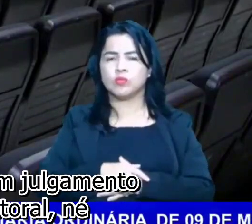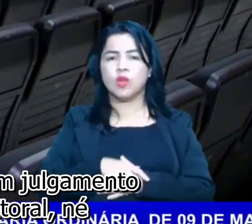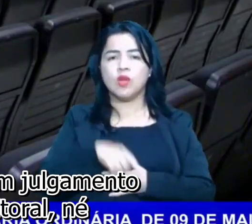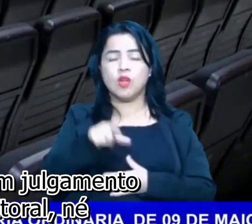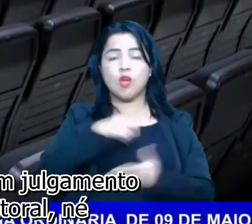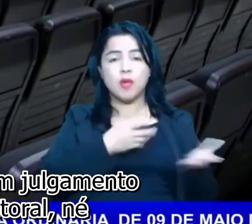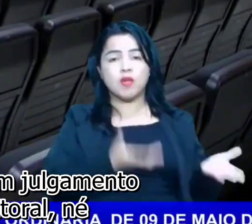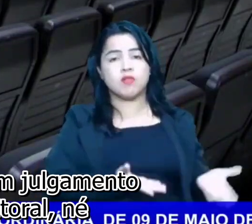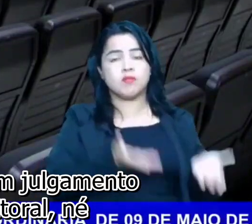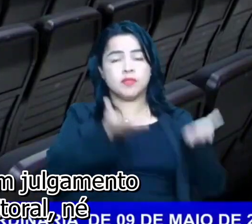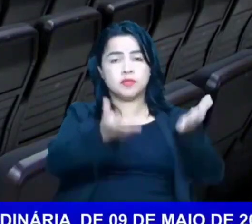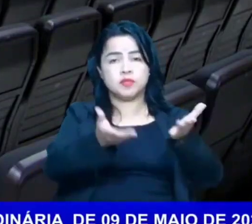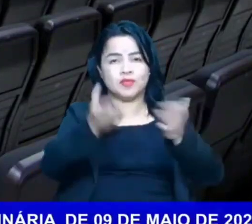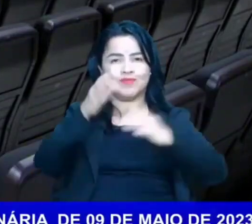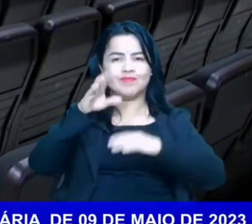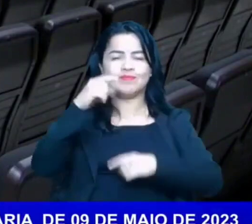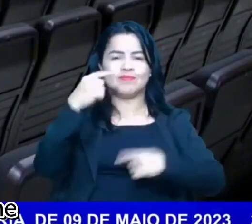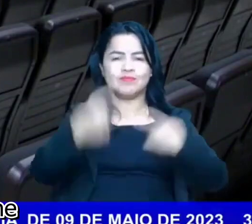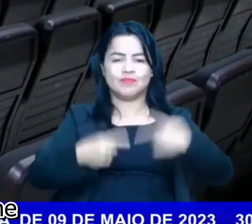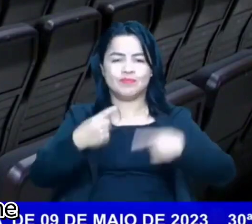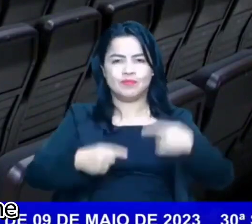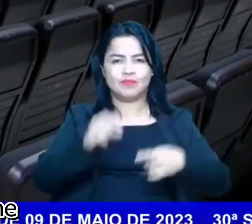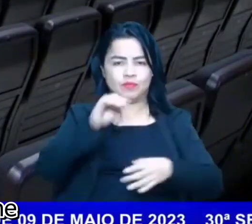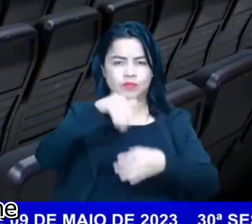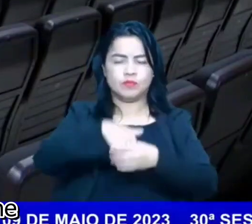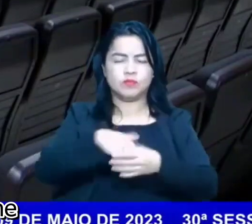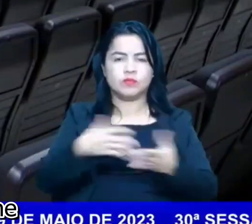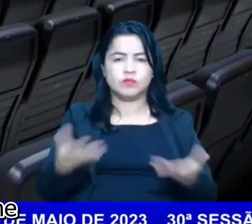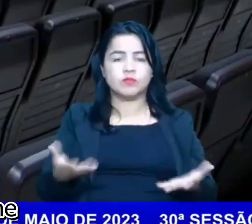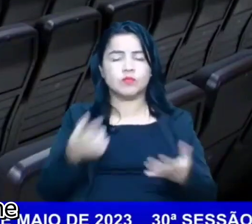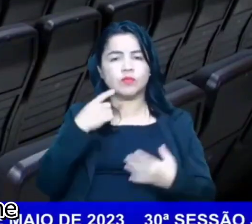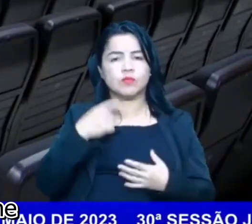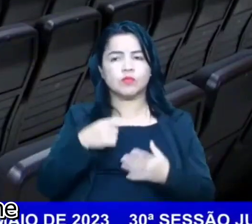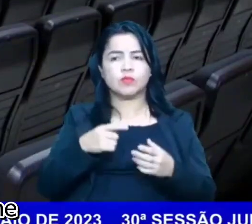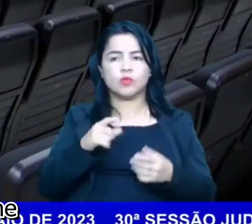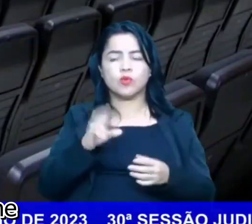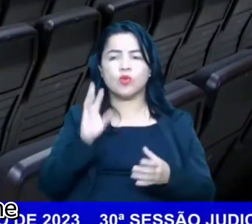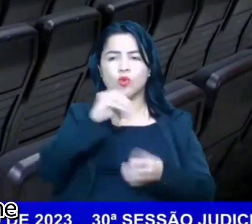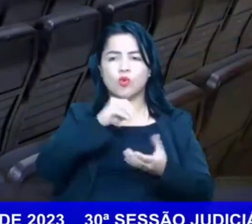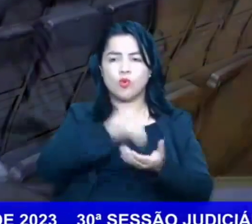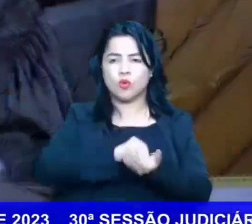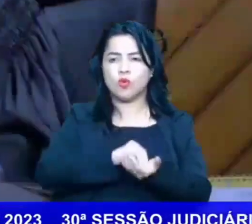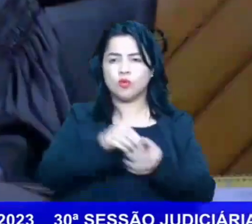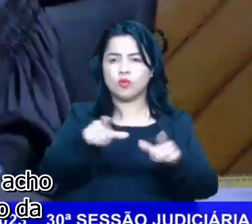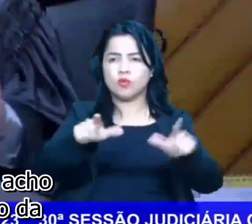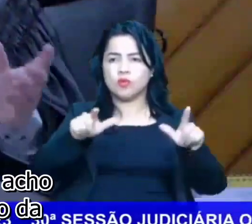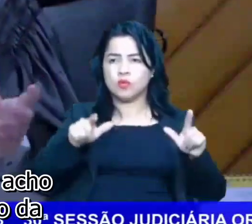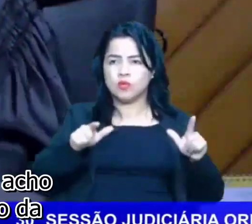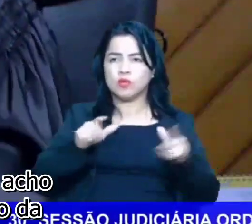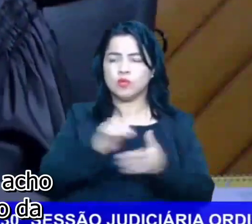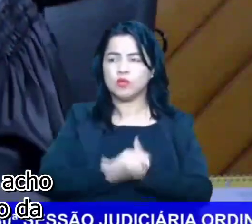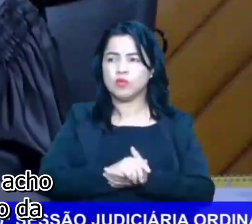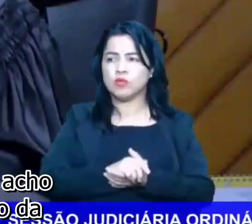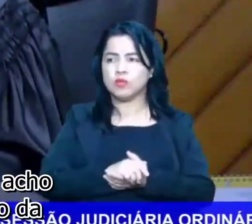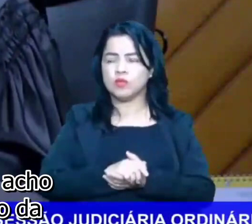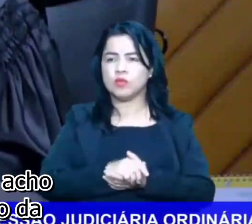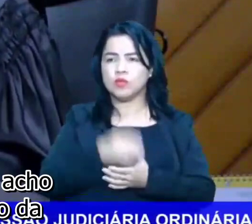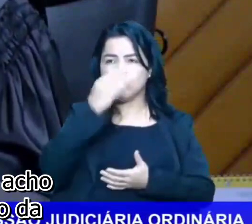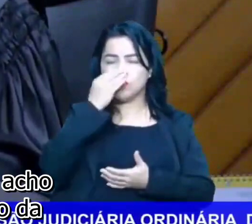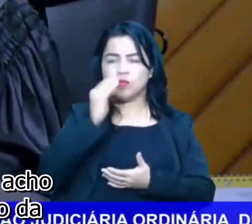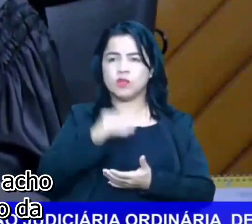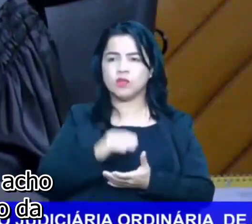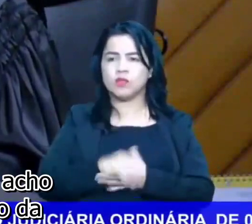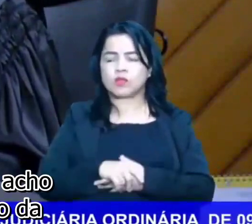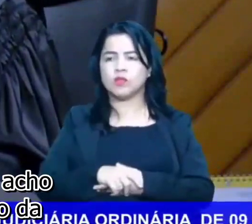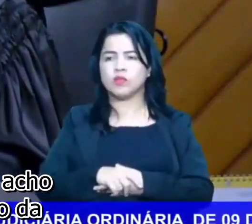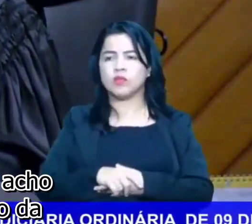é uma representação eleitoral, né? Então, colocar isso na certidão, tá, Milene? Foi rejeitado. Mas eu acho